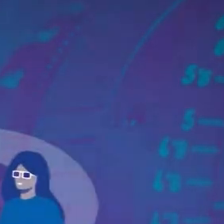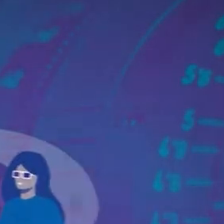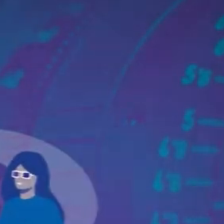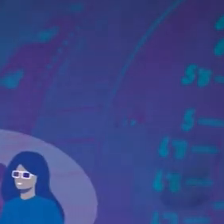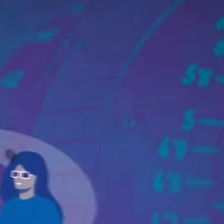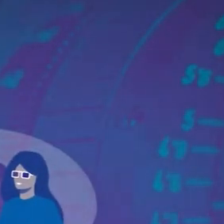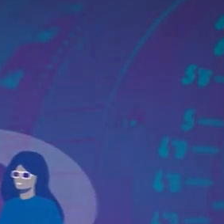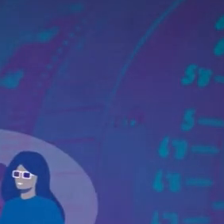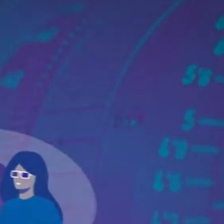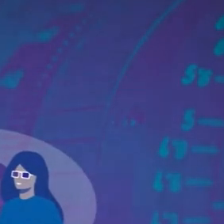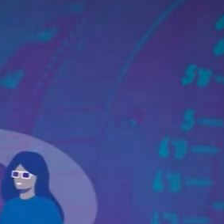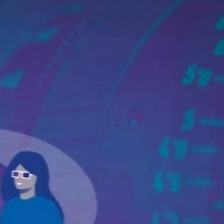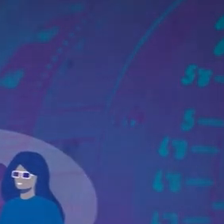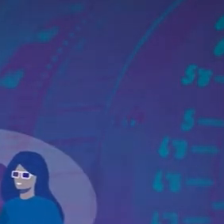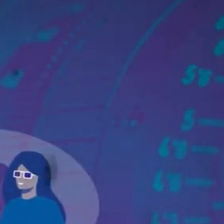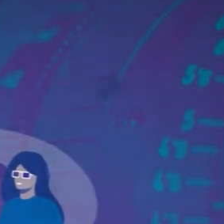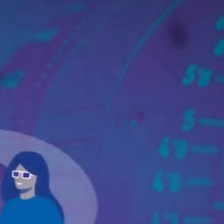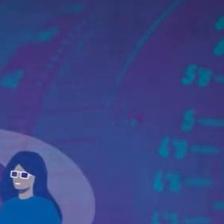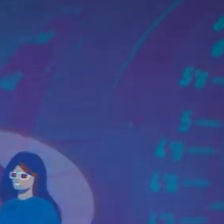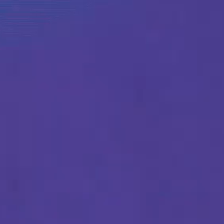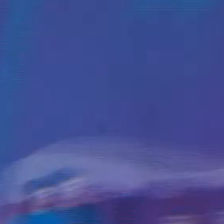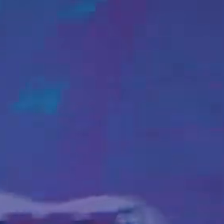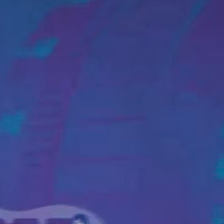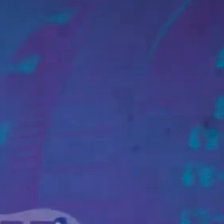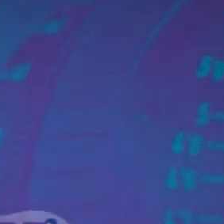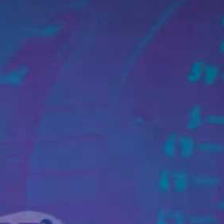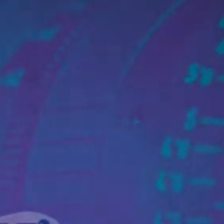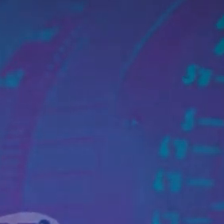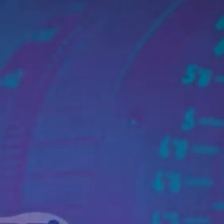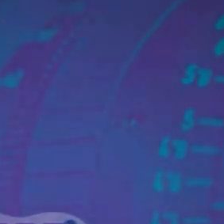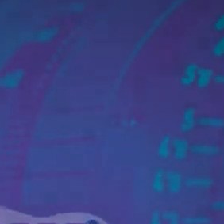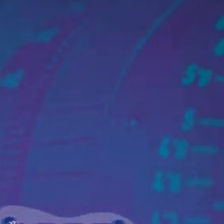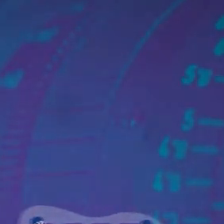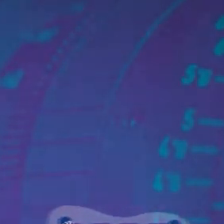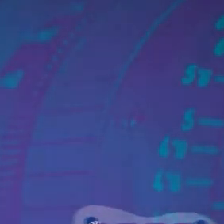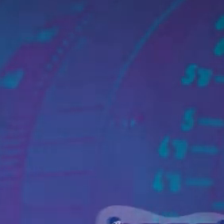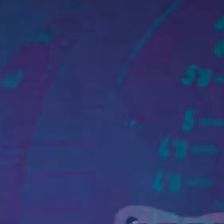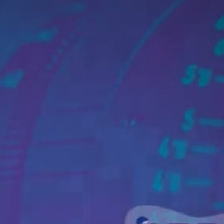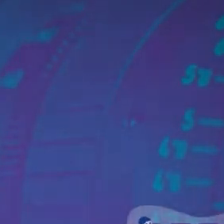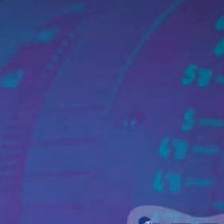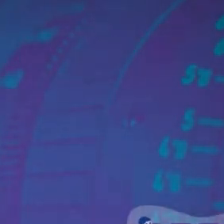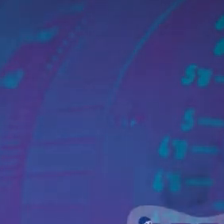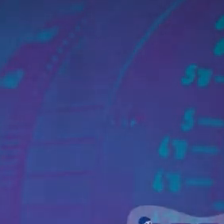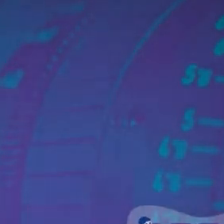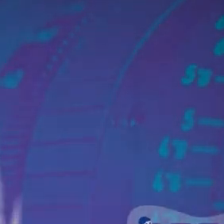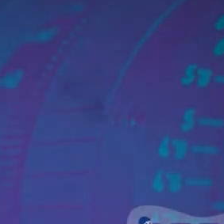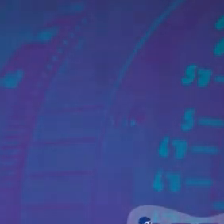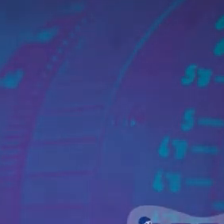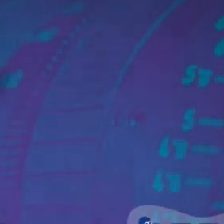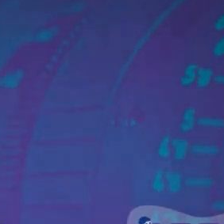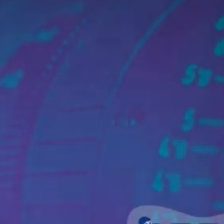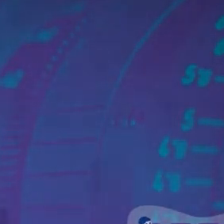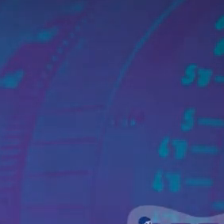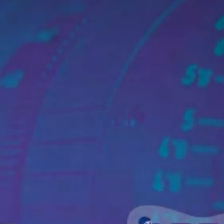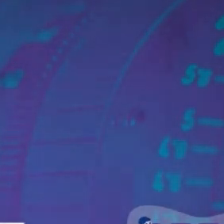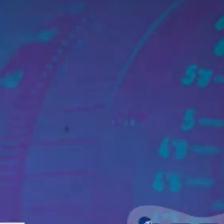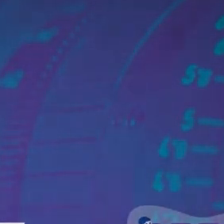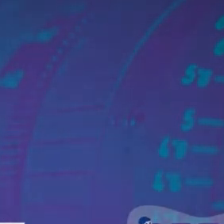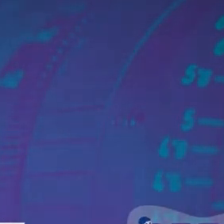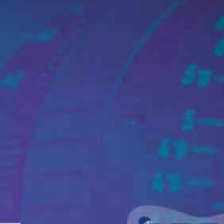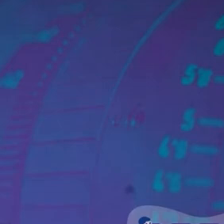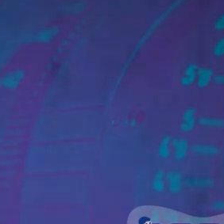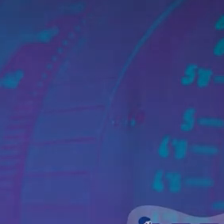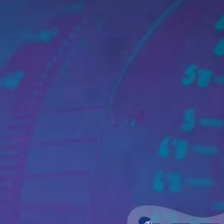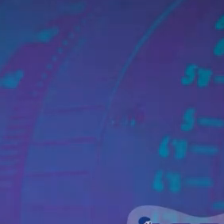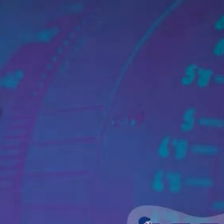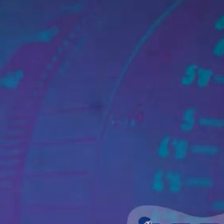ele aqui, na TV UFG. Por que deixar eles tão distantes um do outro? O programa Meu Filme na TV